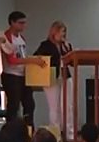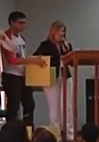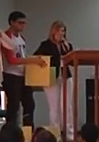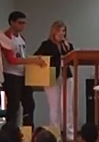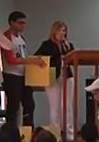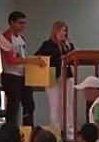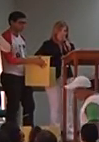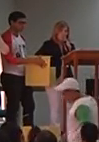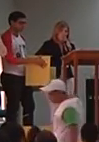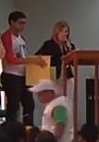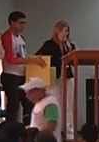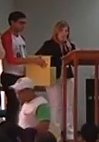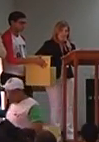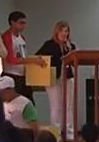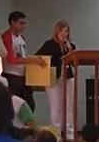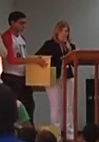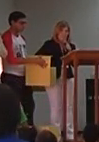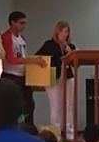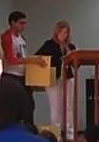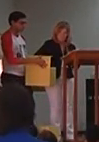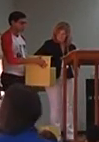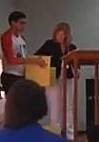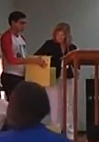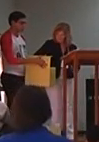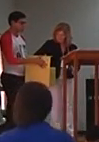debate tranquilo. Obrigada.